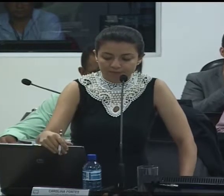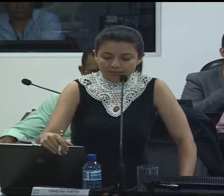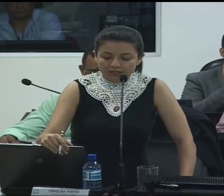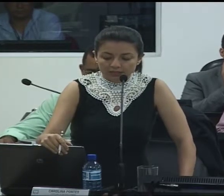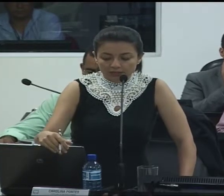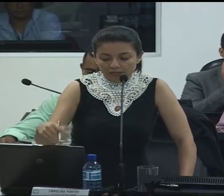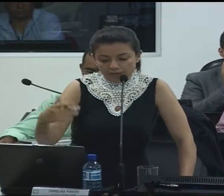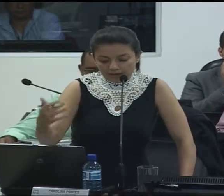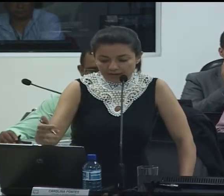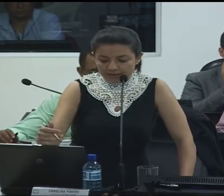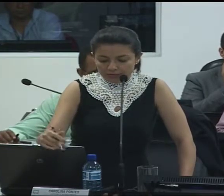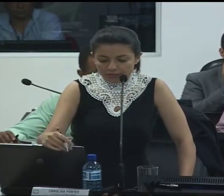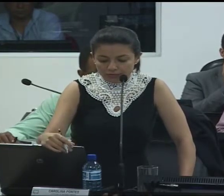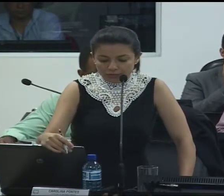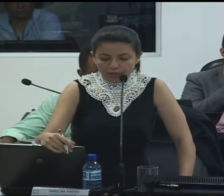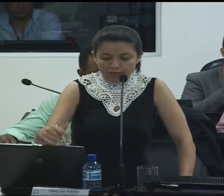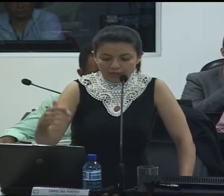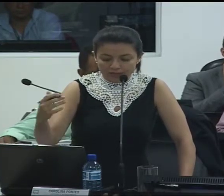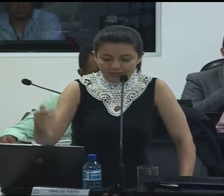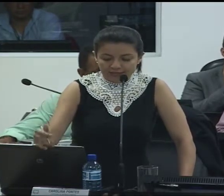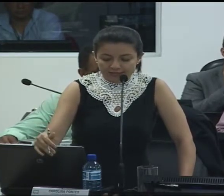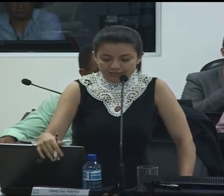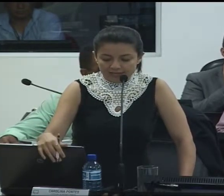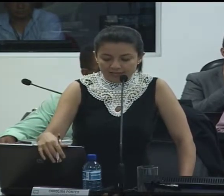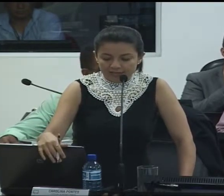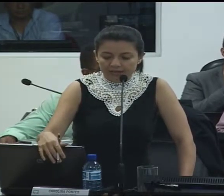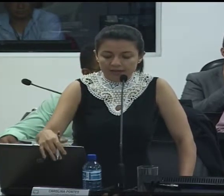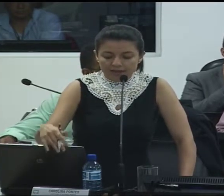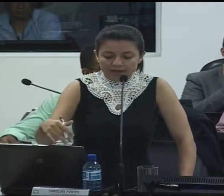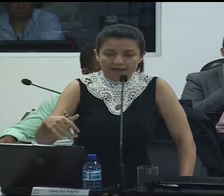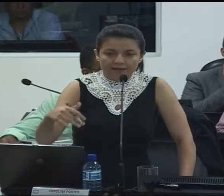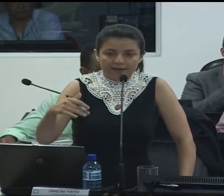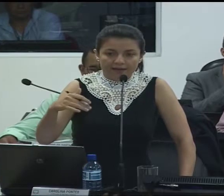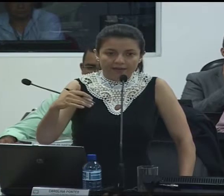persistir. Então, era isso que eu tinha. Gostaria de agradecer aí